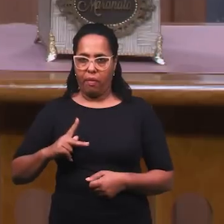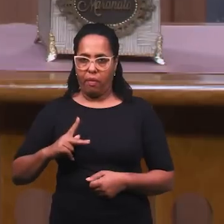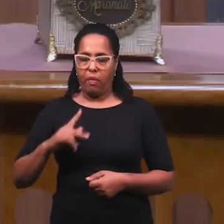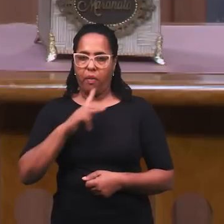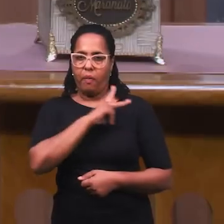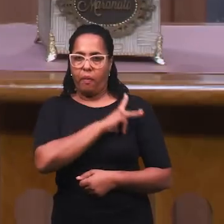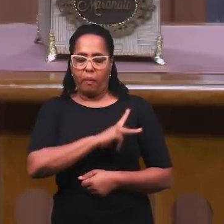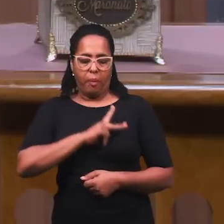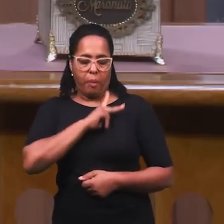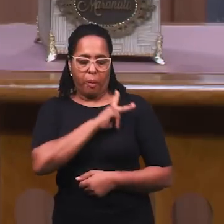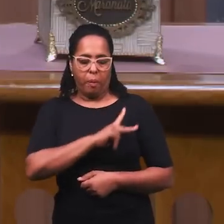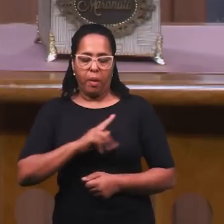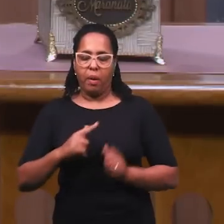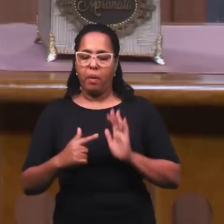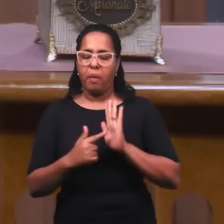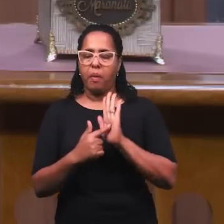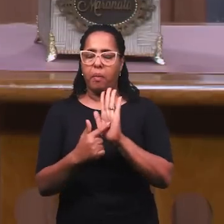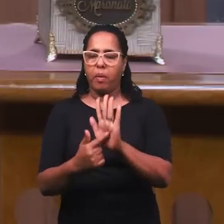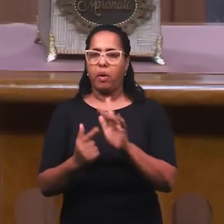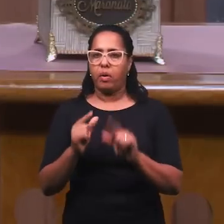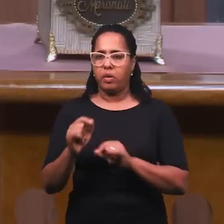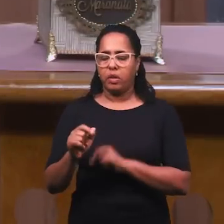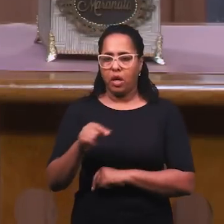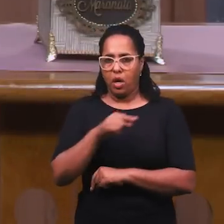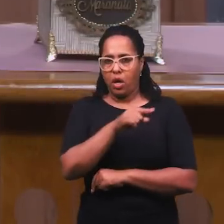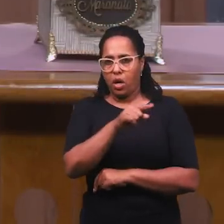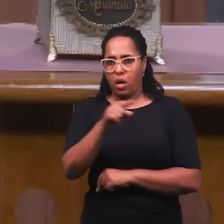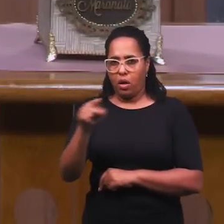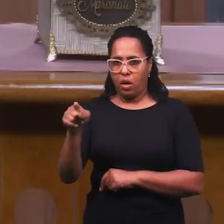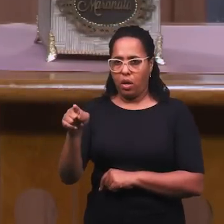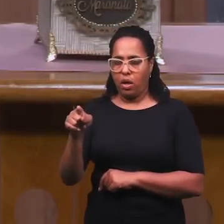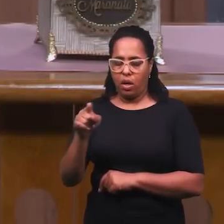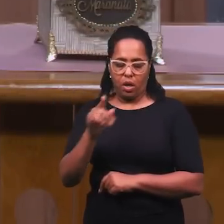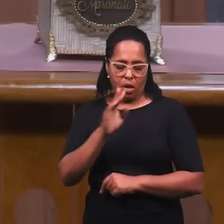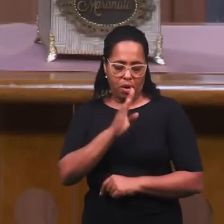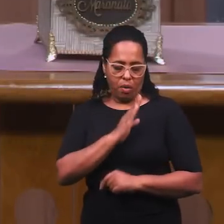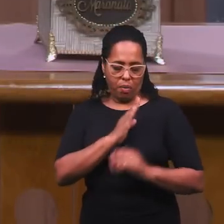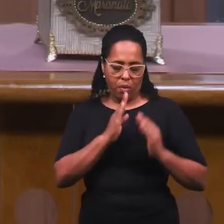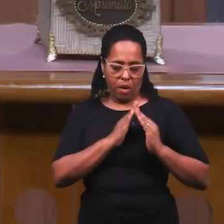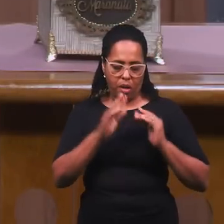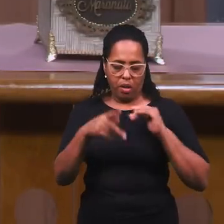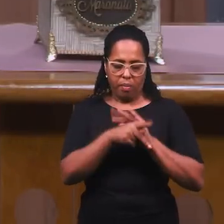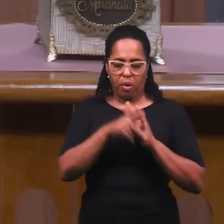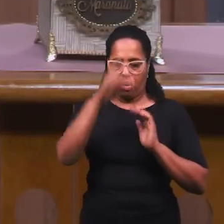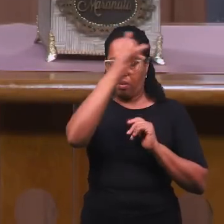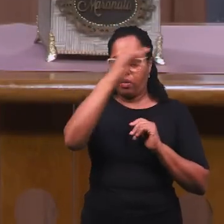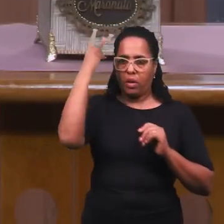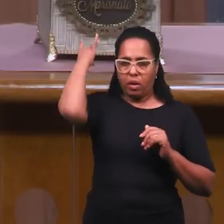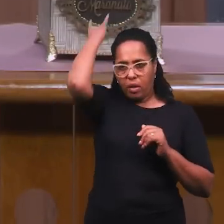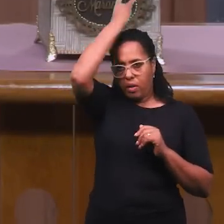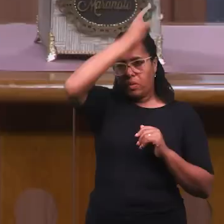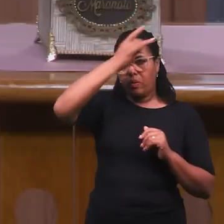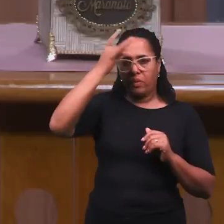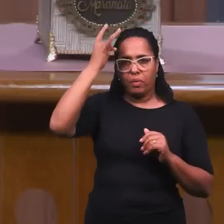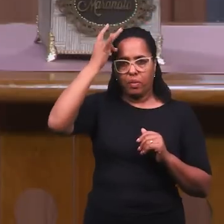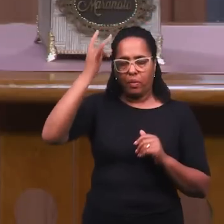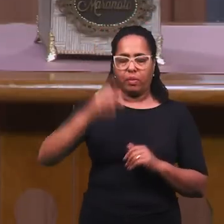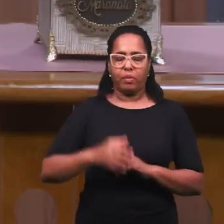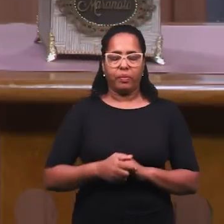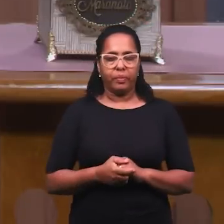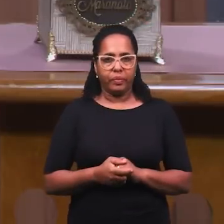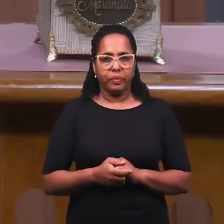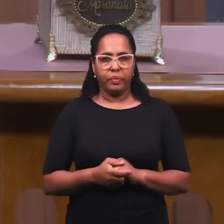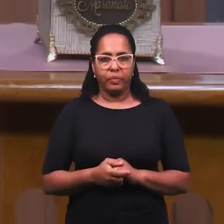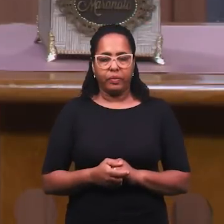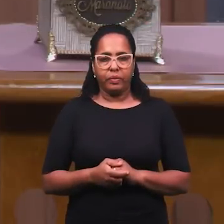apóstolo Paulo, ele diz na palavra: vós sois o templo do Espírito Santo. Vós sois o